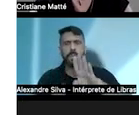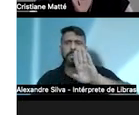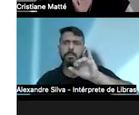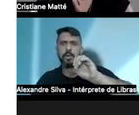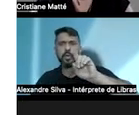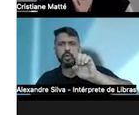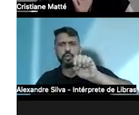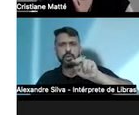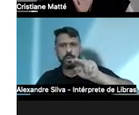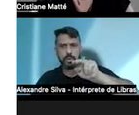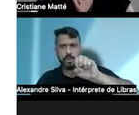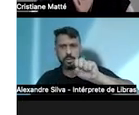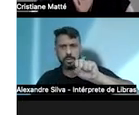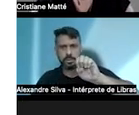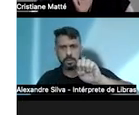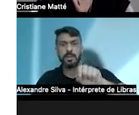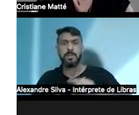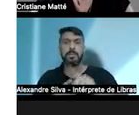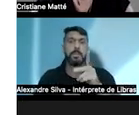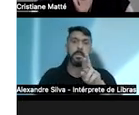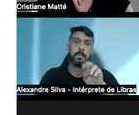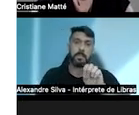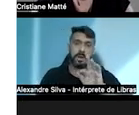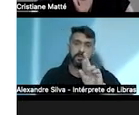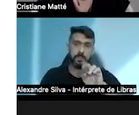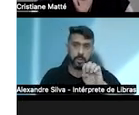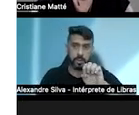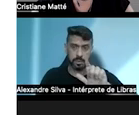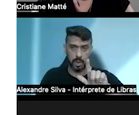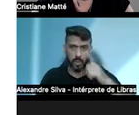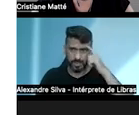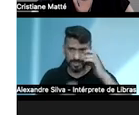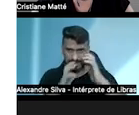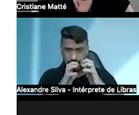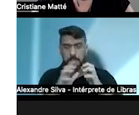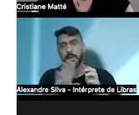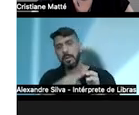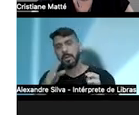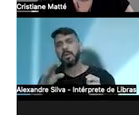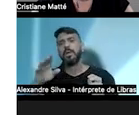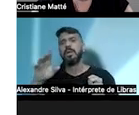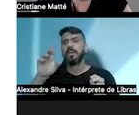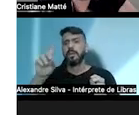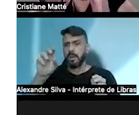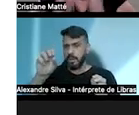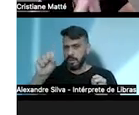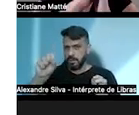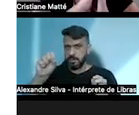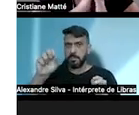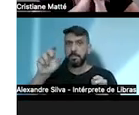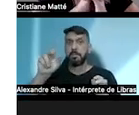em córtex pré-frontal. E quando a gente vai avaliar o DRP1, que é um marcador de fissão